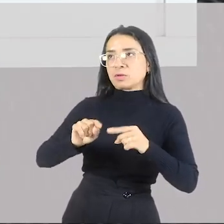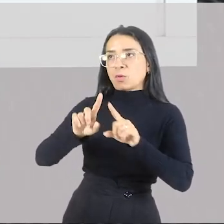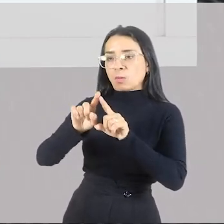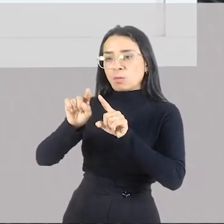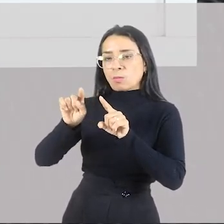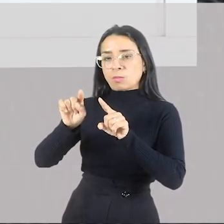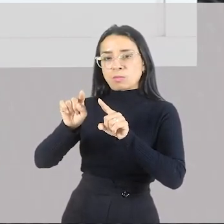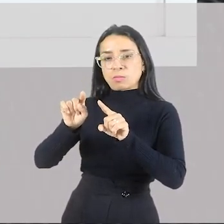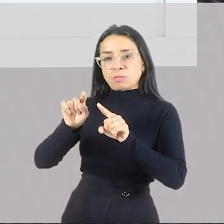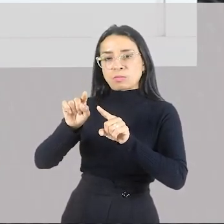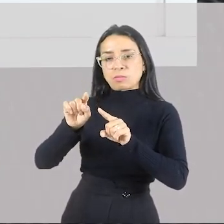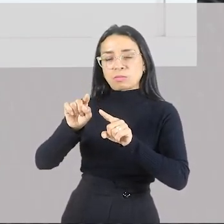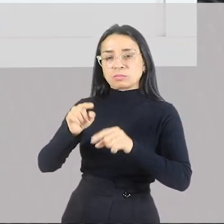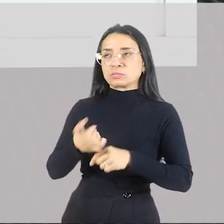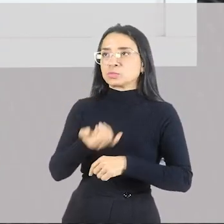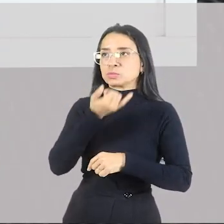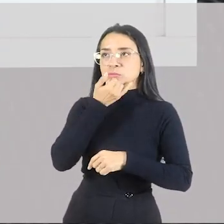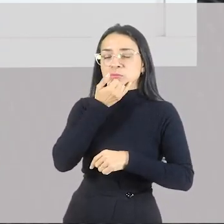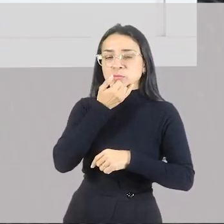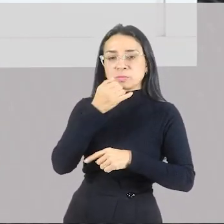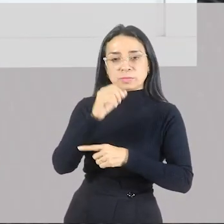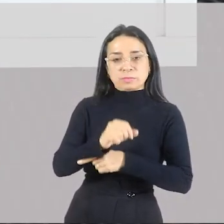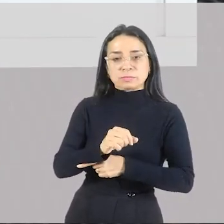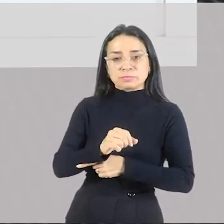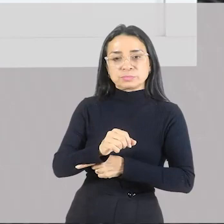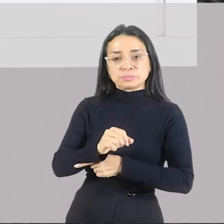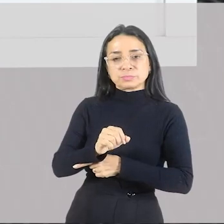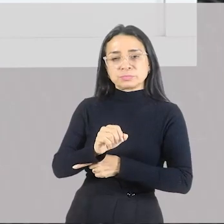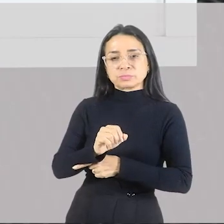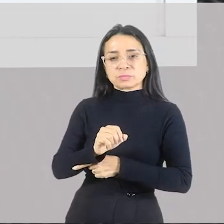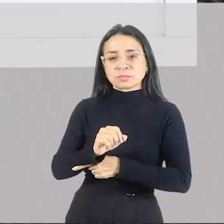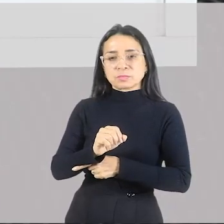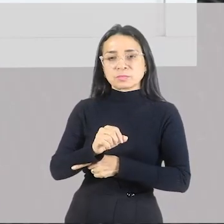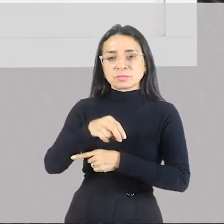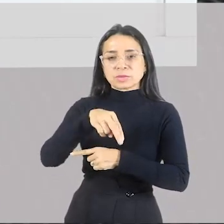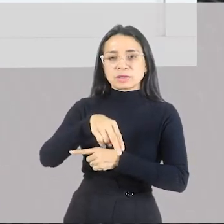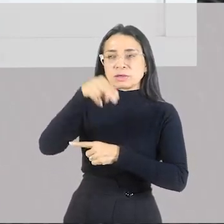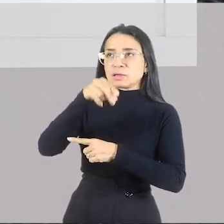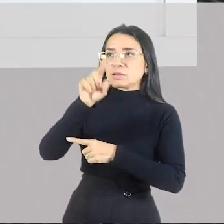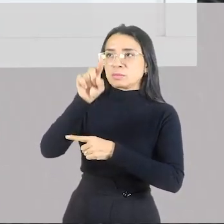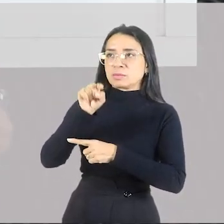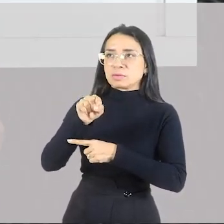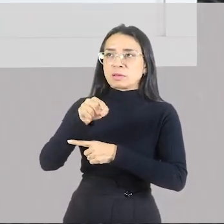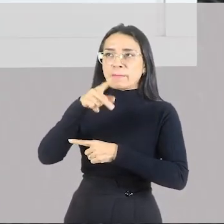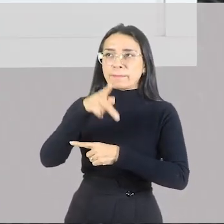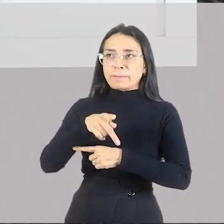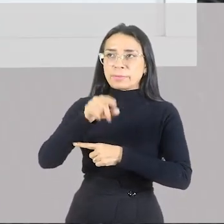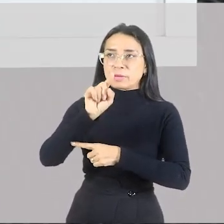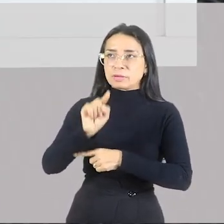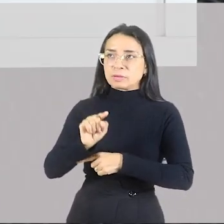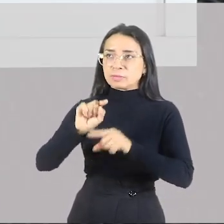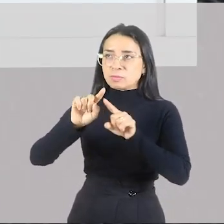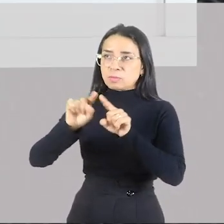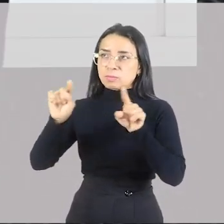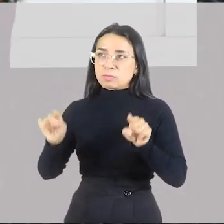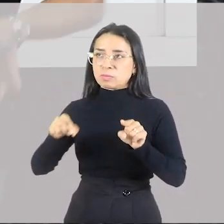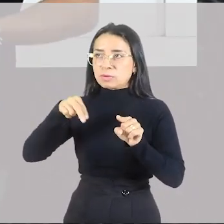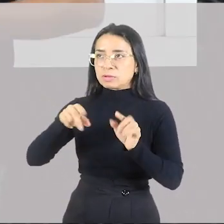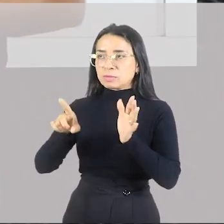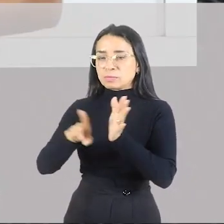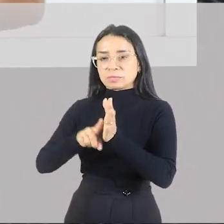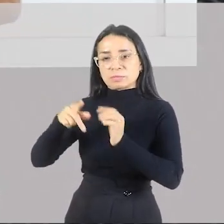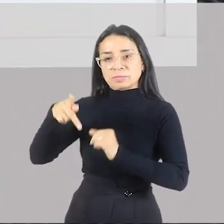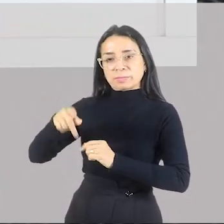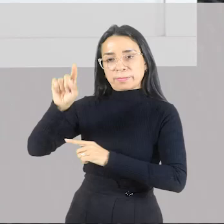comissões, quantos grupos de 2 elementos, eu posso formar com 3, ou 5 com 2, ou 10 com 3, depende